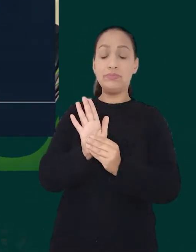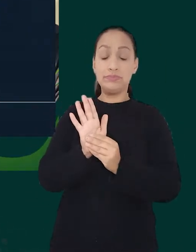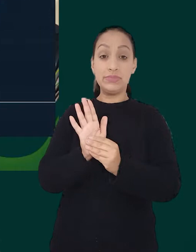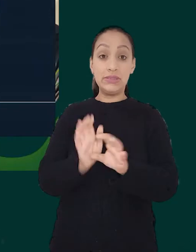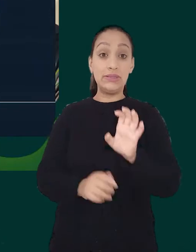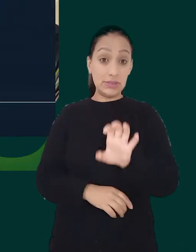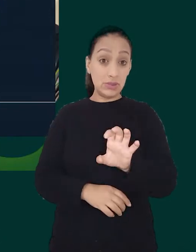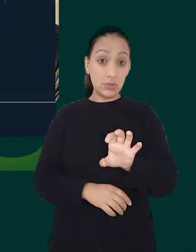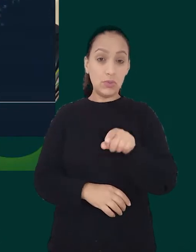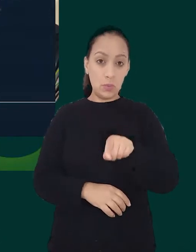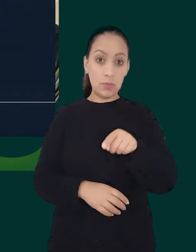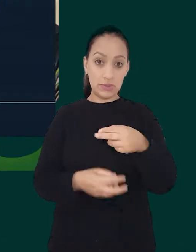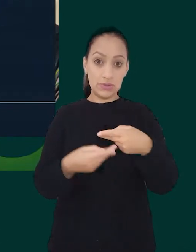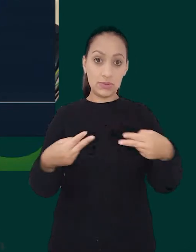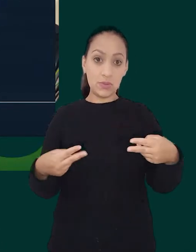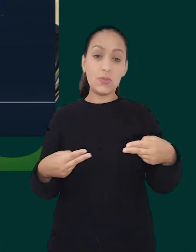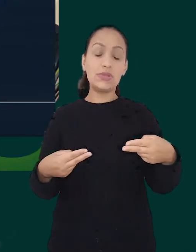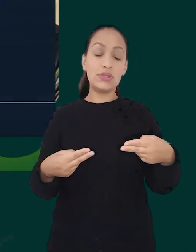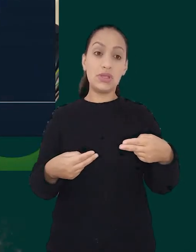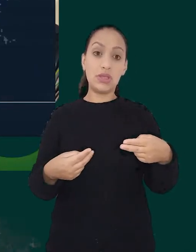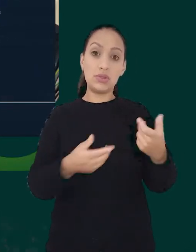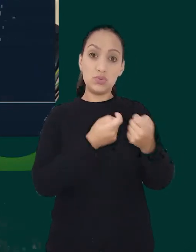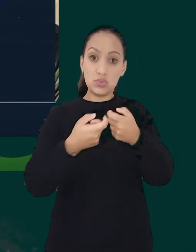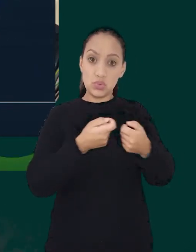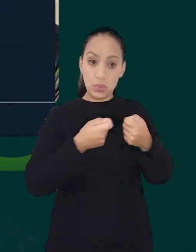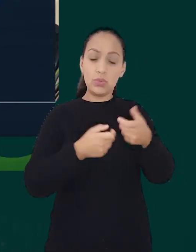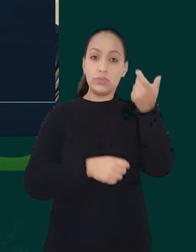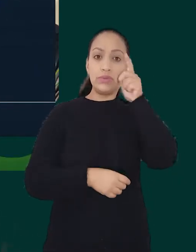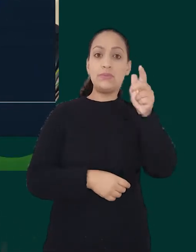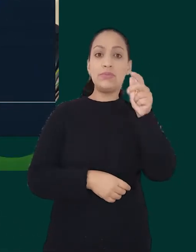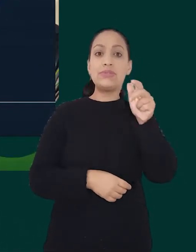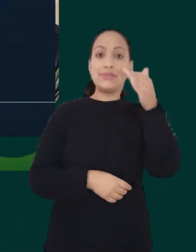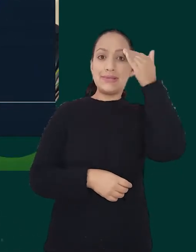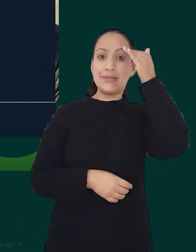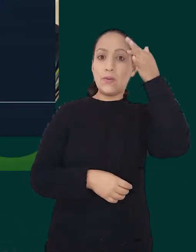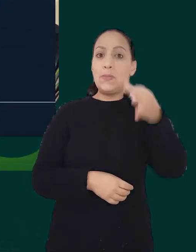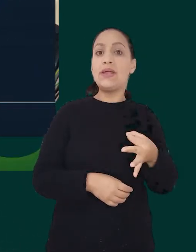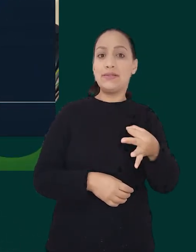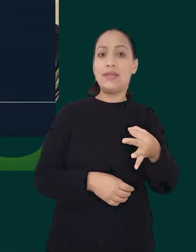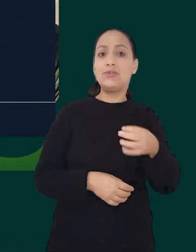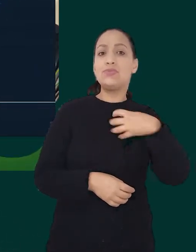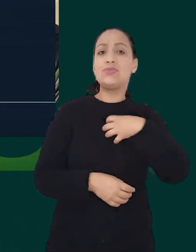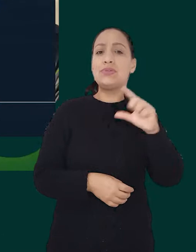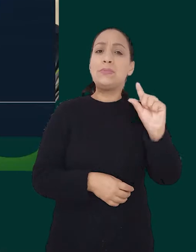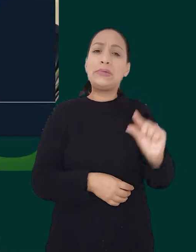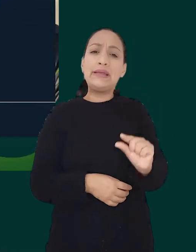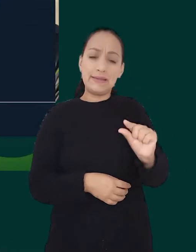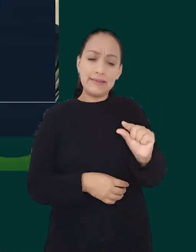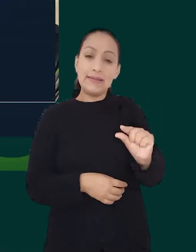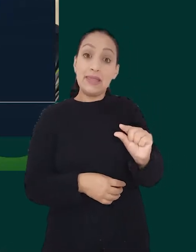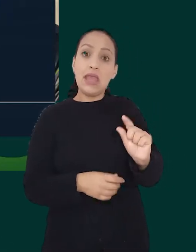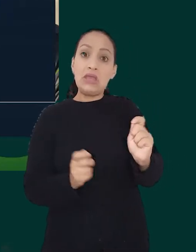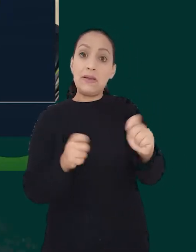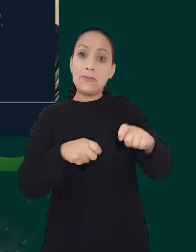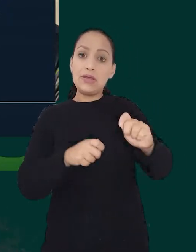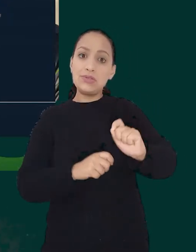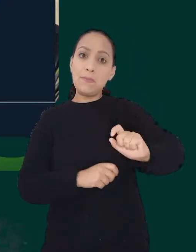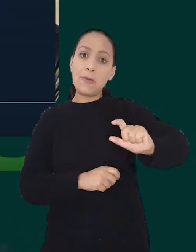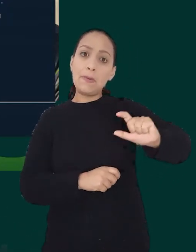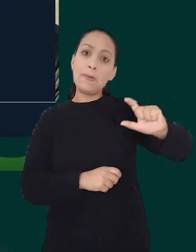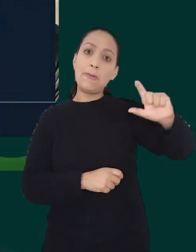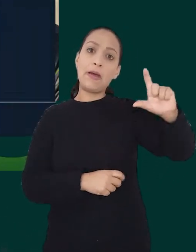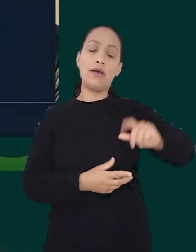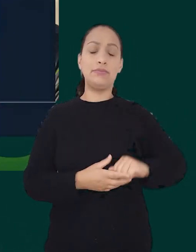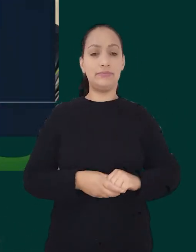que, nos jogos, a gente entende a inteligência artificial bem pequenininha, e ela pode ir crescendo, tá? E o